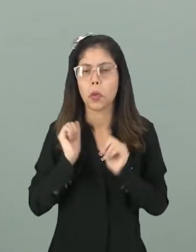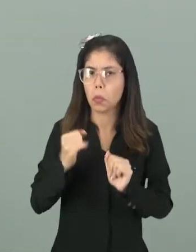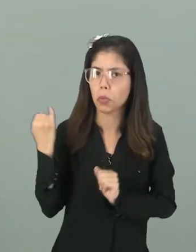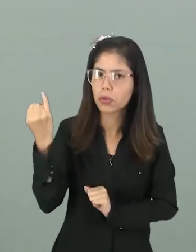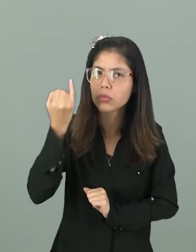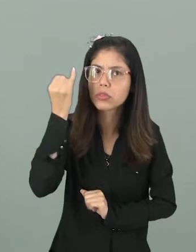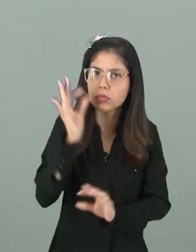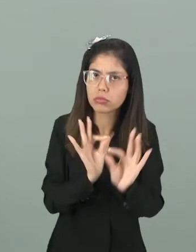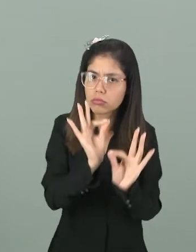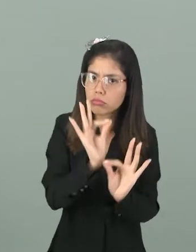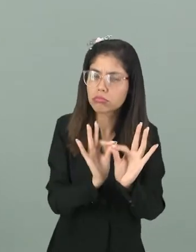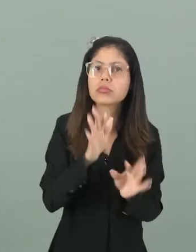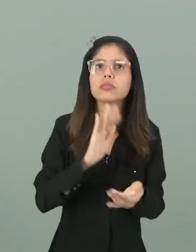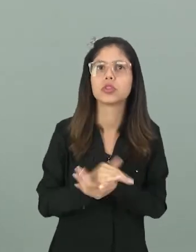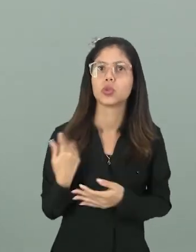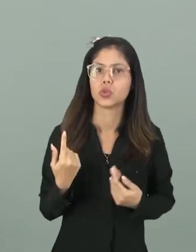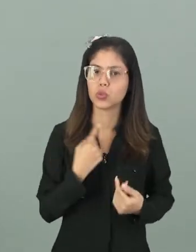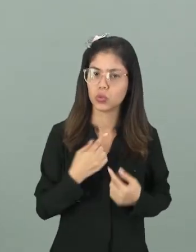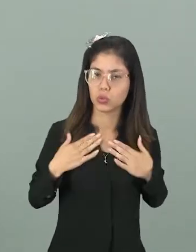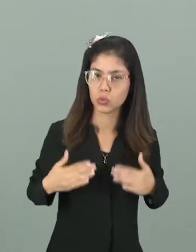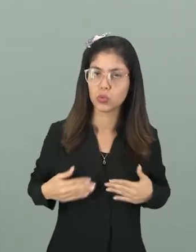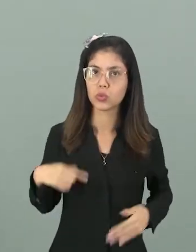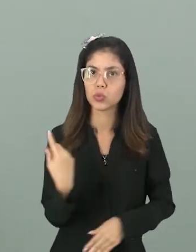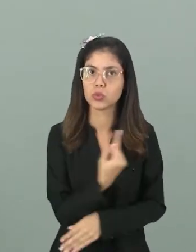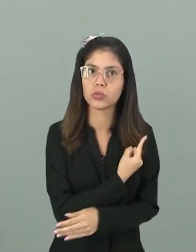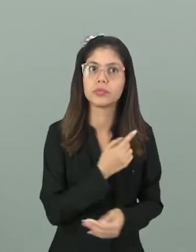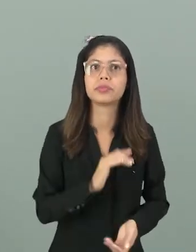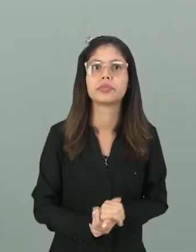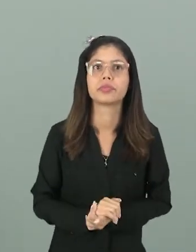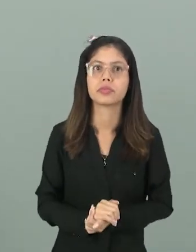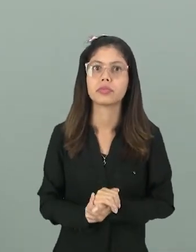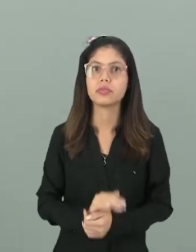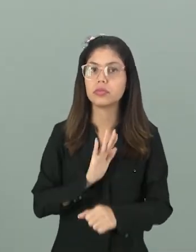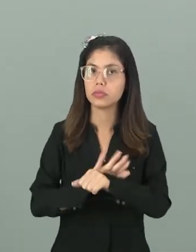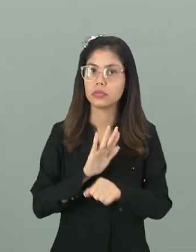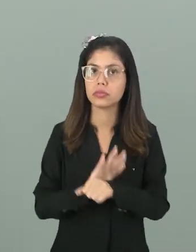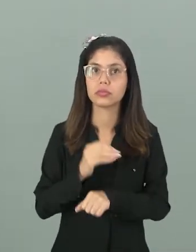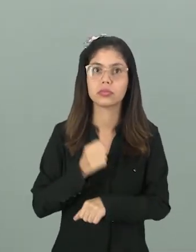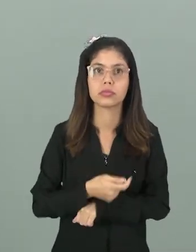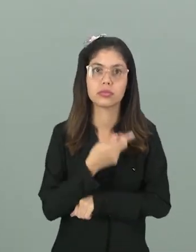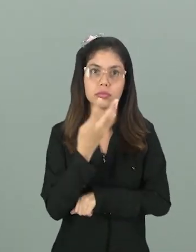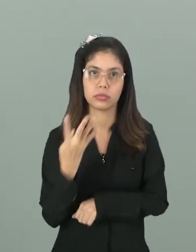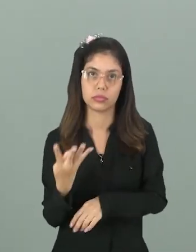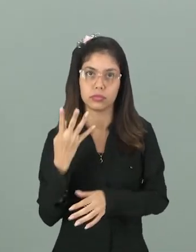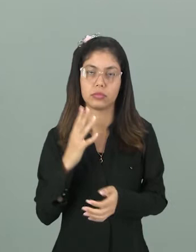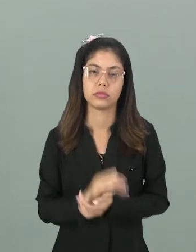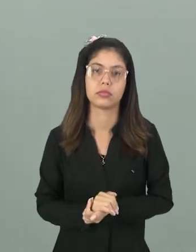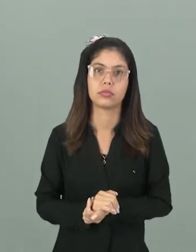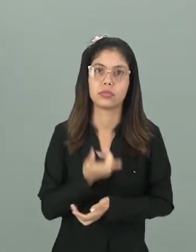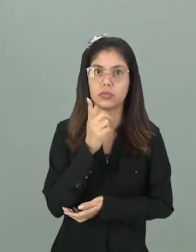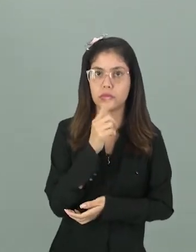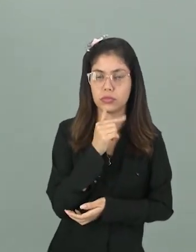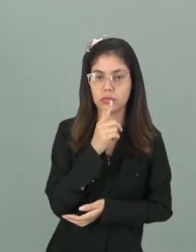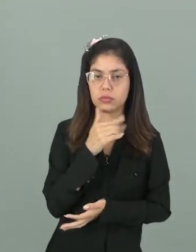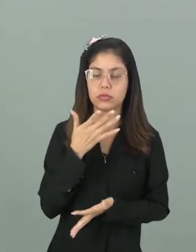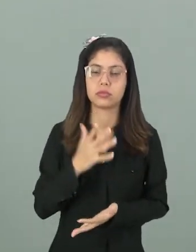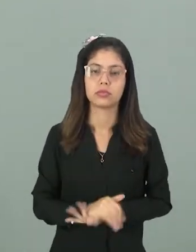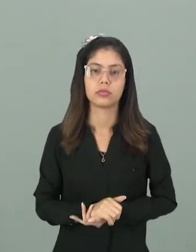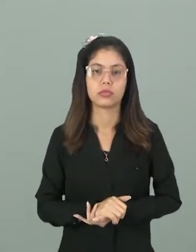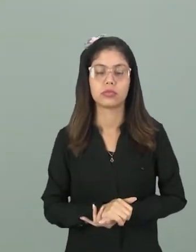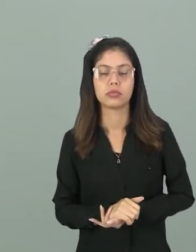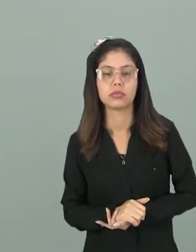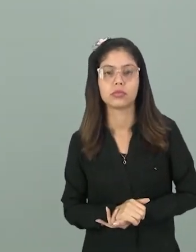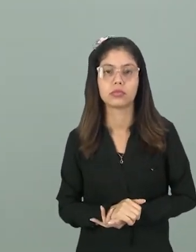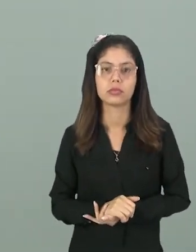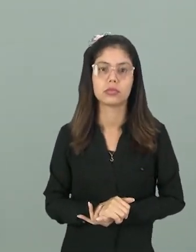para a manutenção da sobrevivência de todos os seres vivos e também ajuda no nosso controle hídrico, ou seja, ajuda no